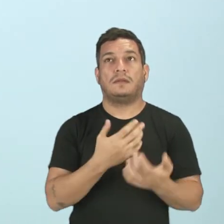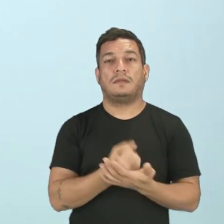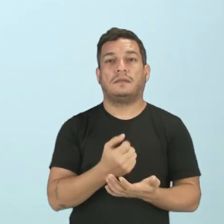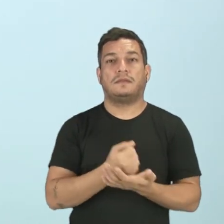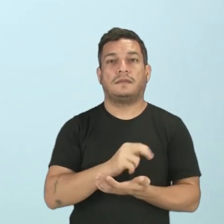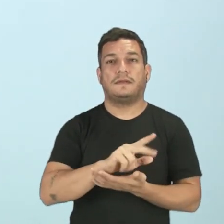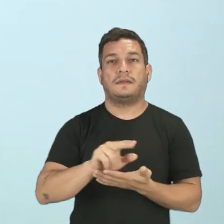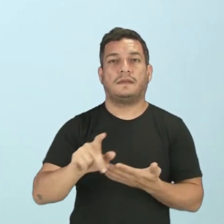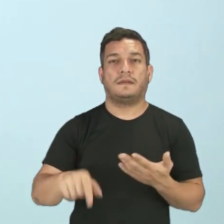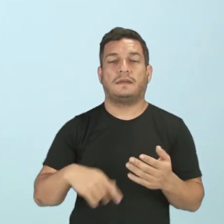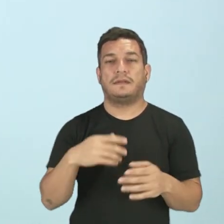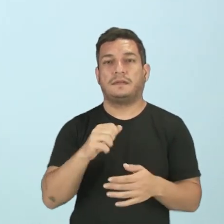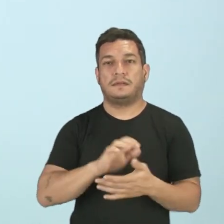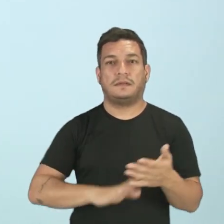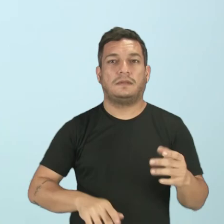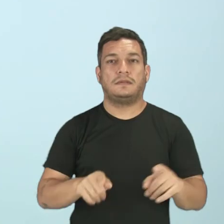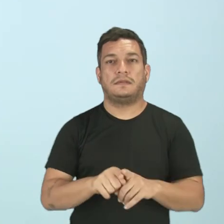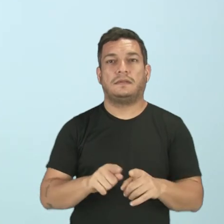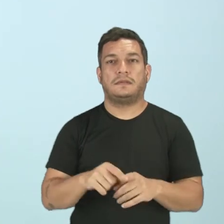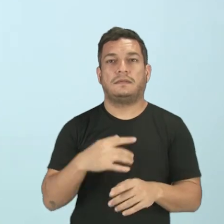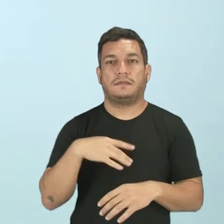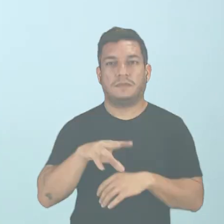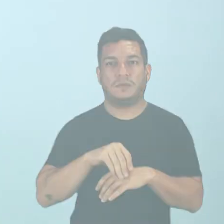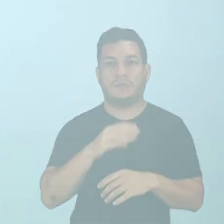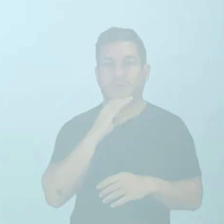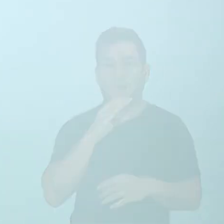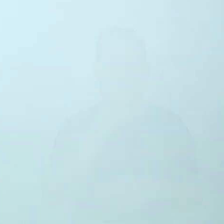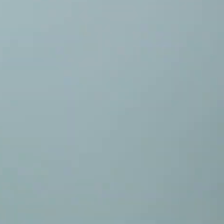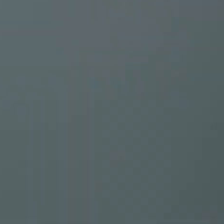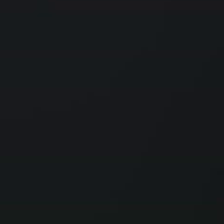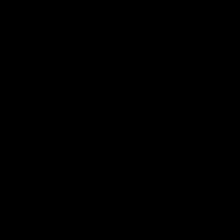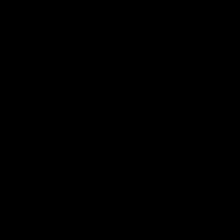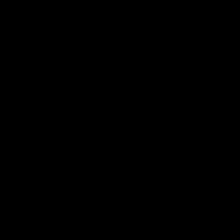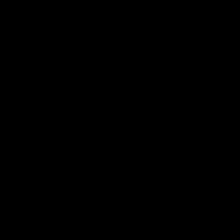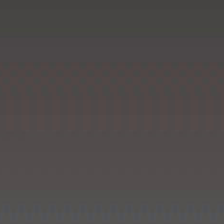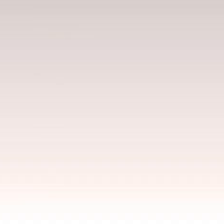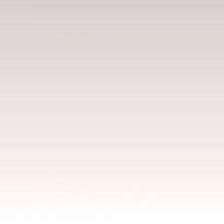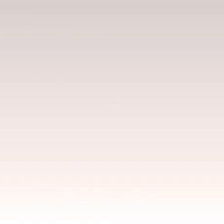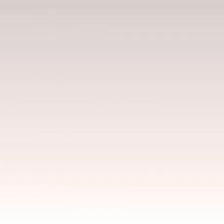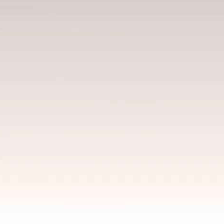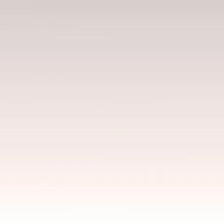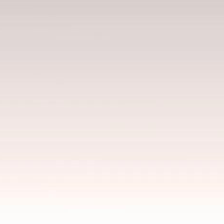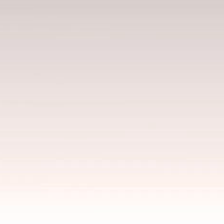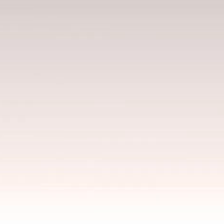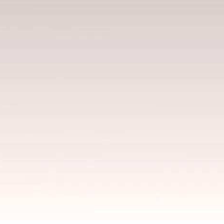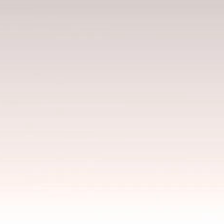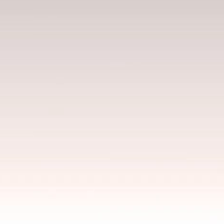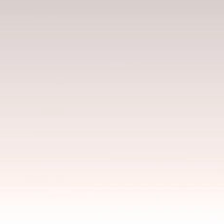pode aprimorar, eu também, os nossos conhecimentos.